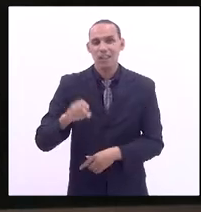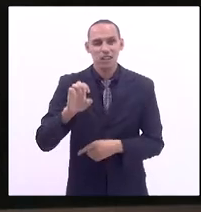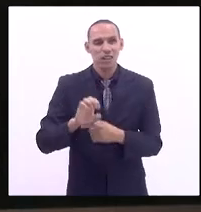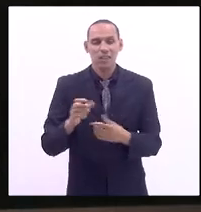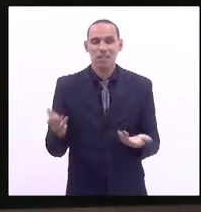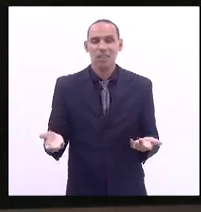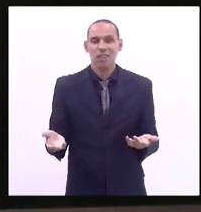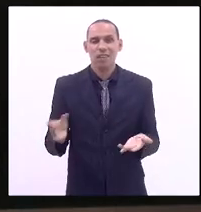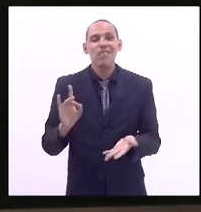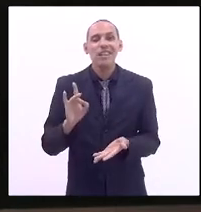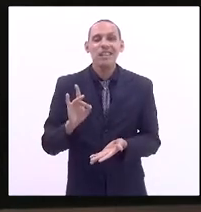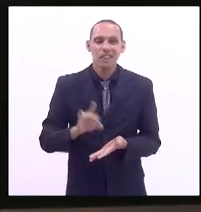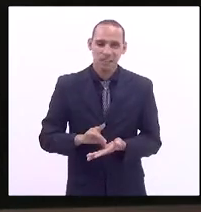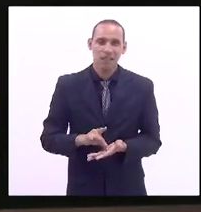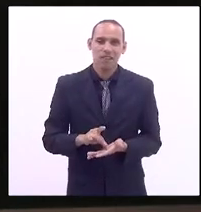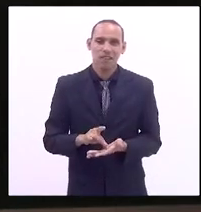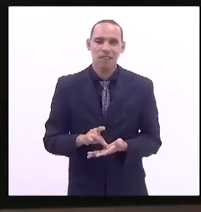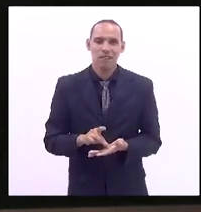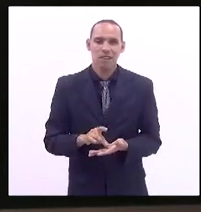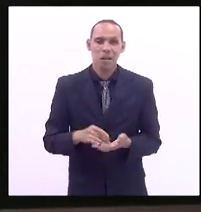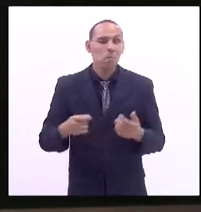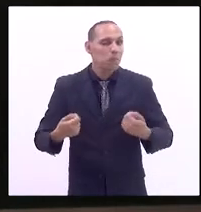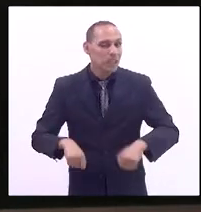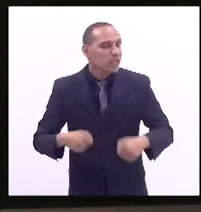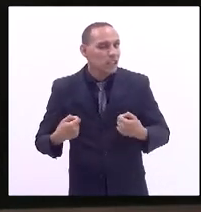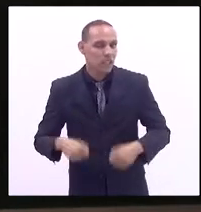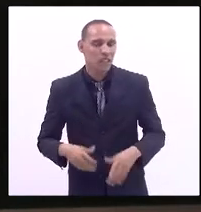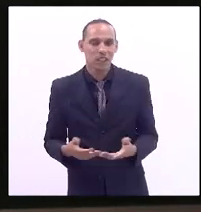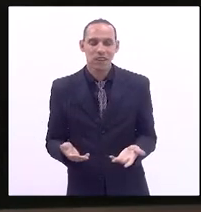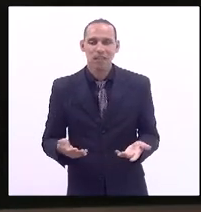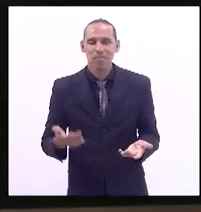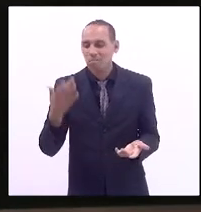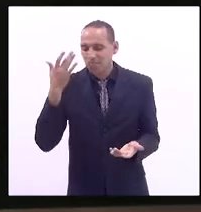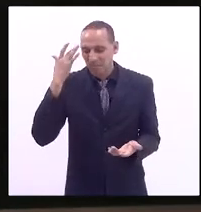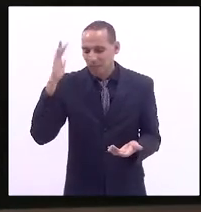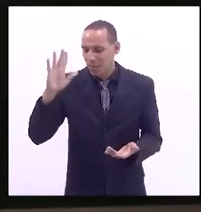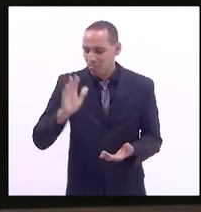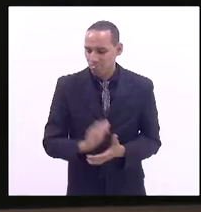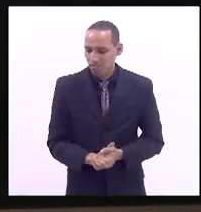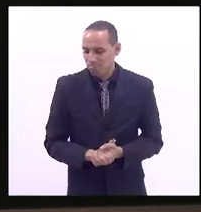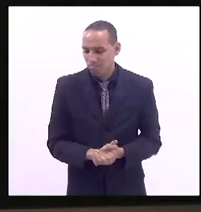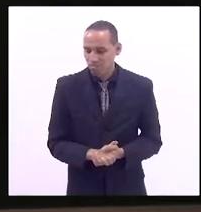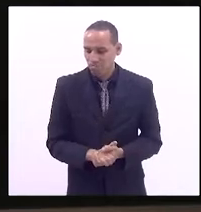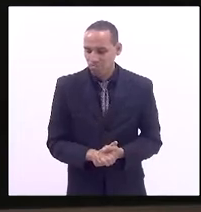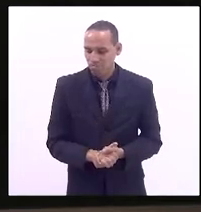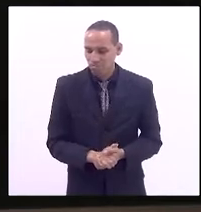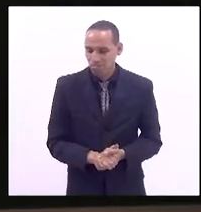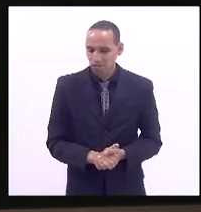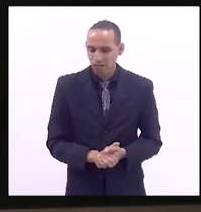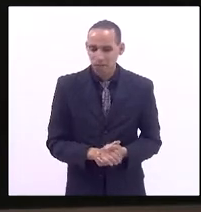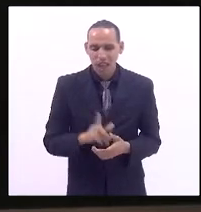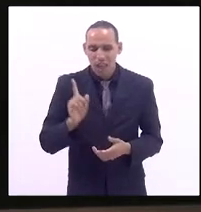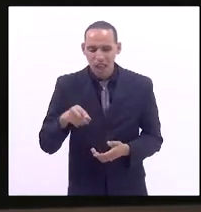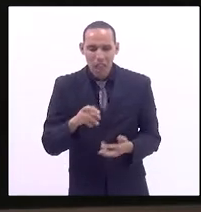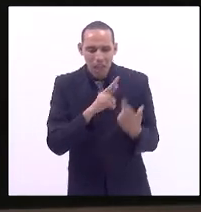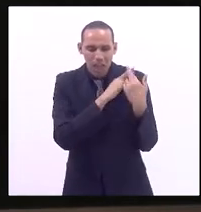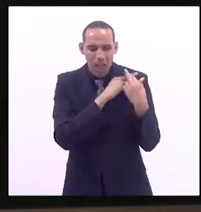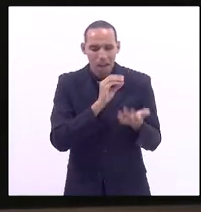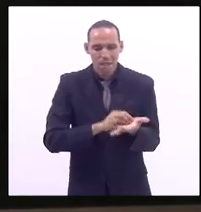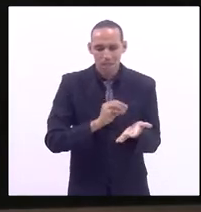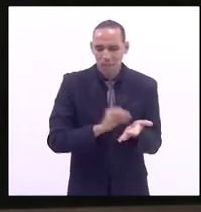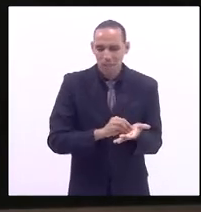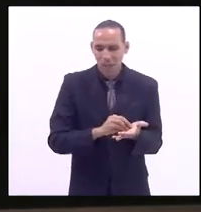da realidade das necessidades eu não sei eu fico entre a irresponsabilidade a